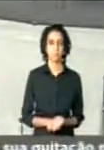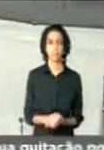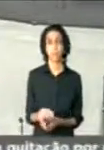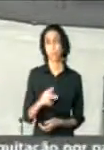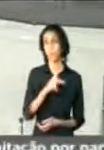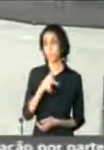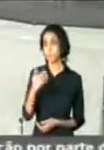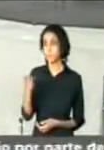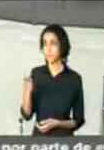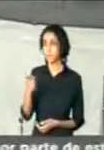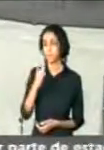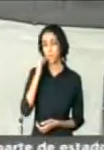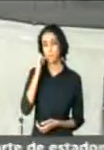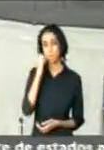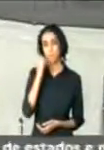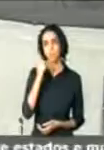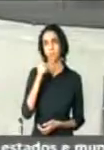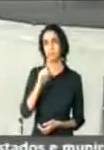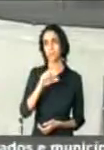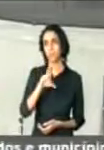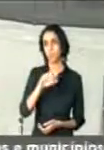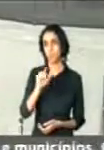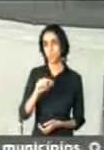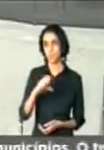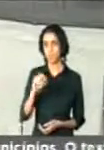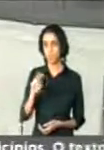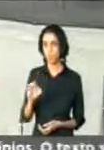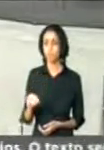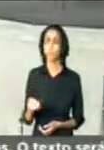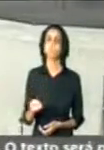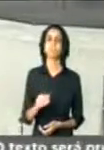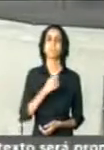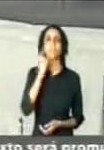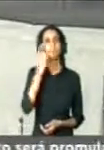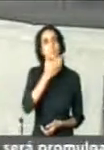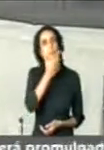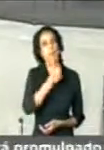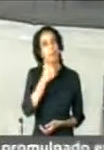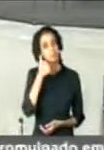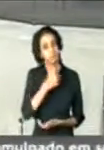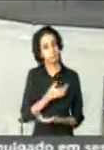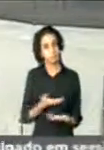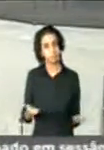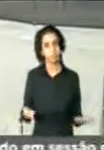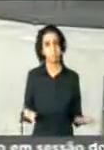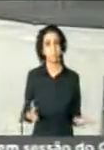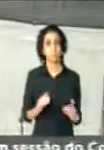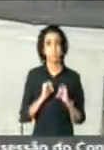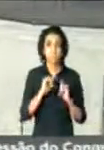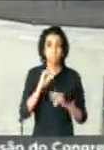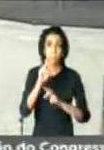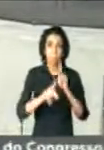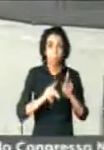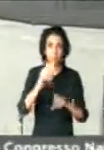deputado Padre Luiz Couto, senhoras e senhores deputados, povo brasileiro.